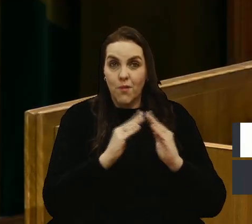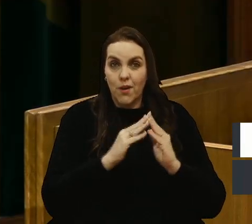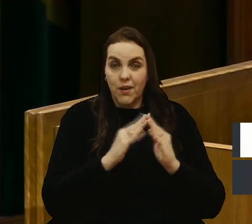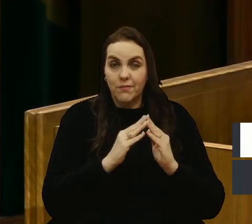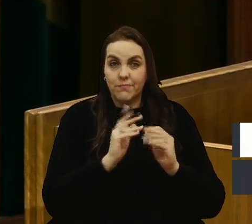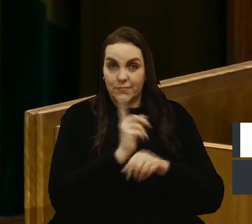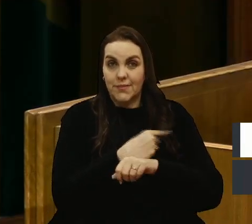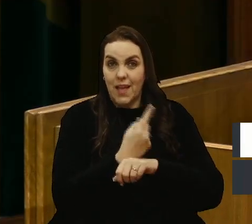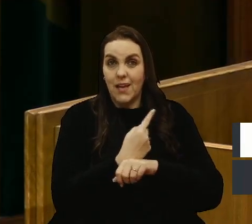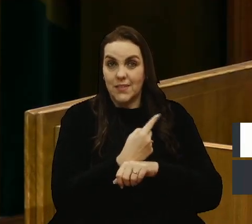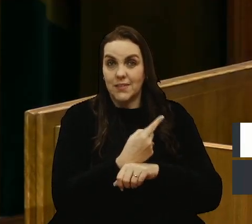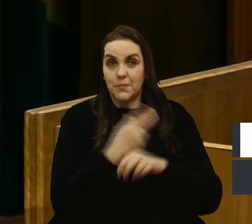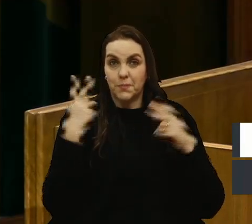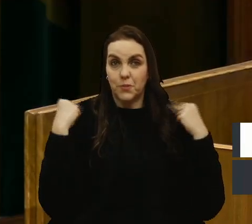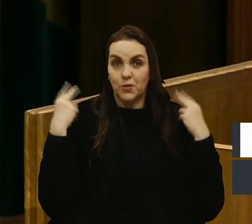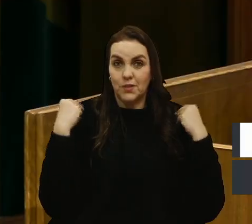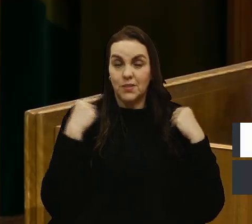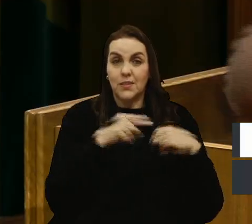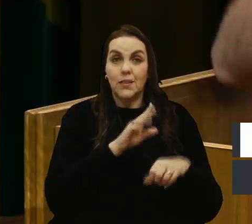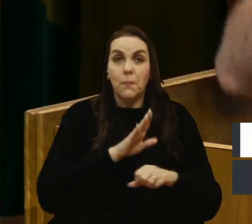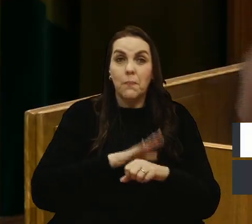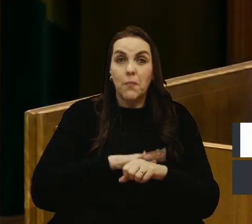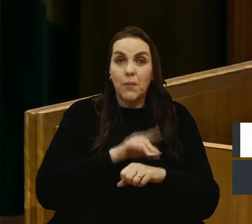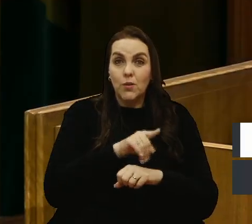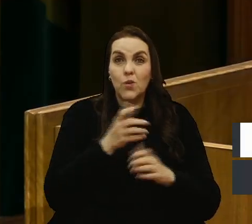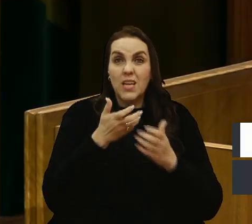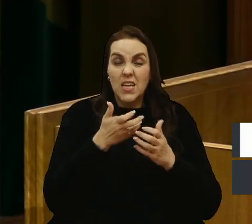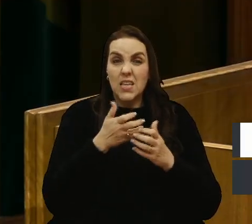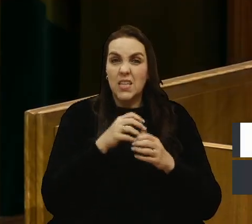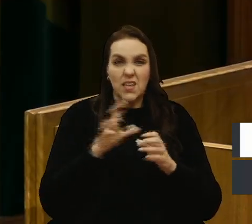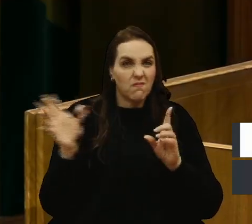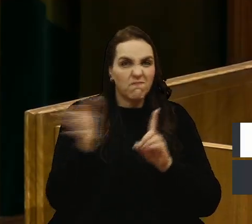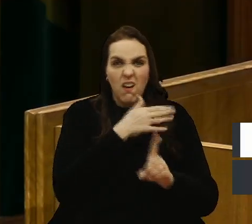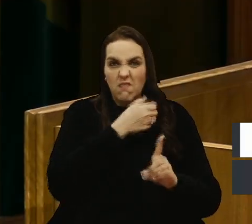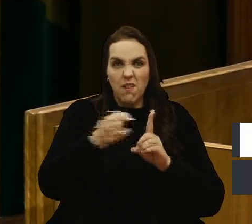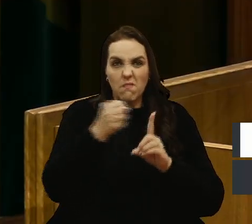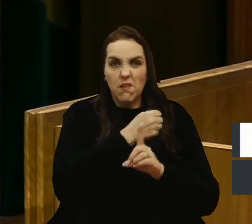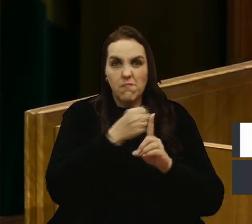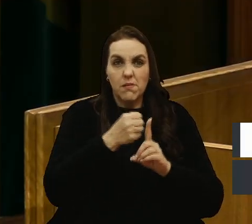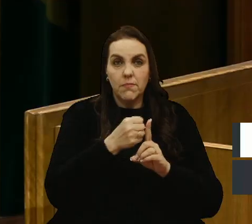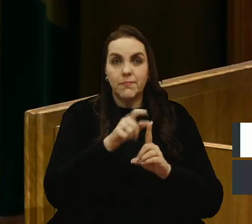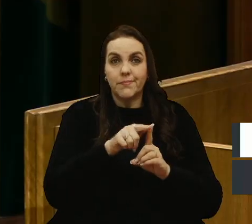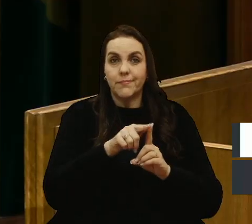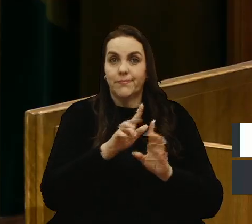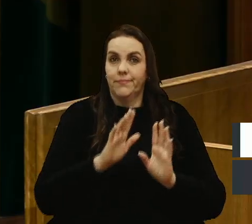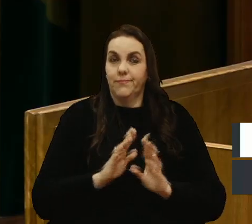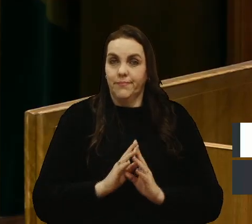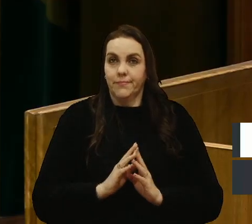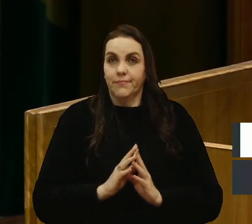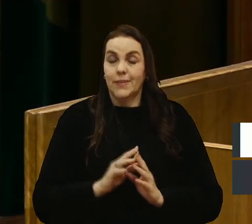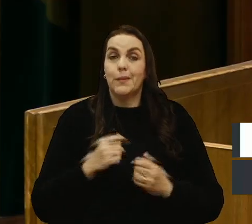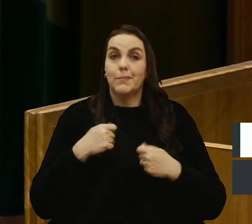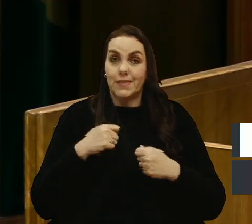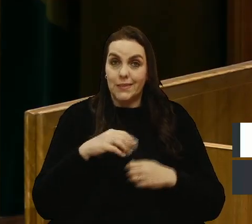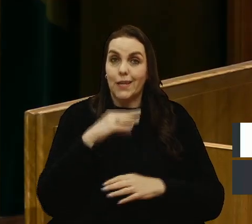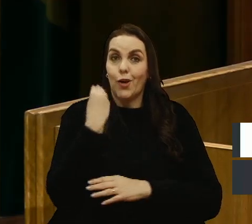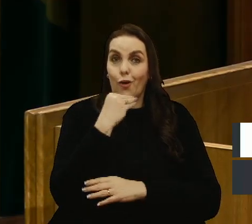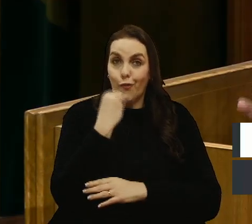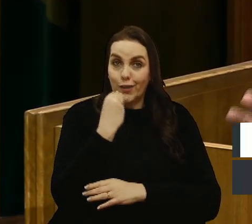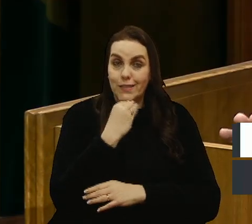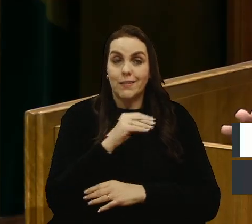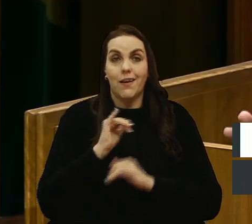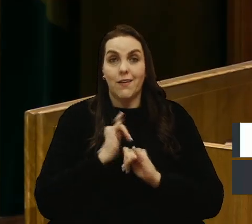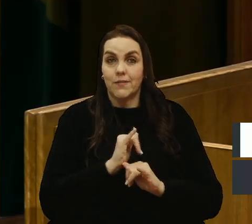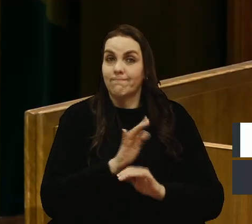e, naquele momento, queriam fazer justiça com as próprias mãos. Tive que convencer os populares de